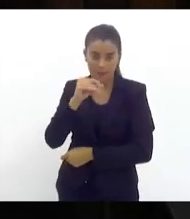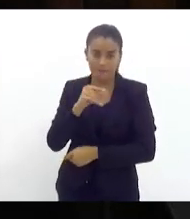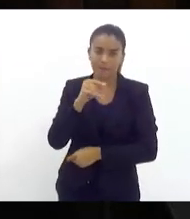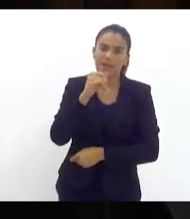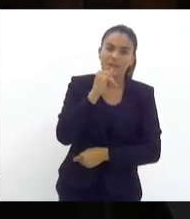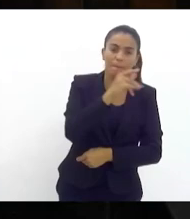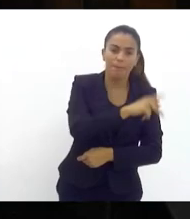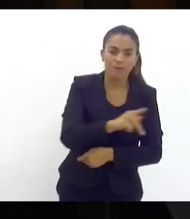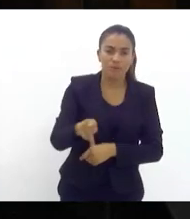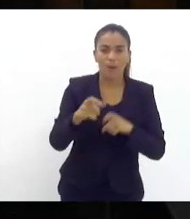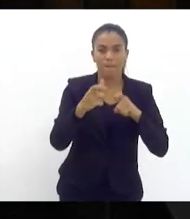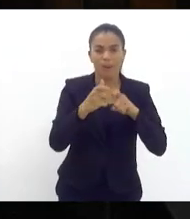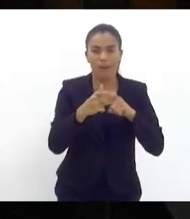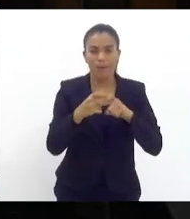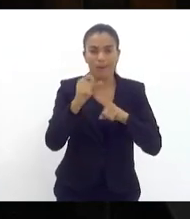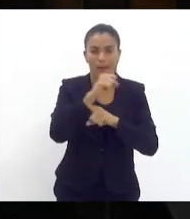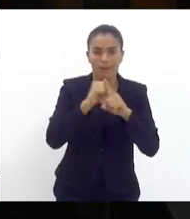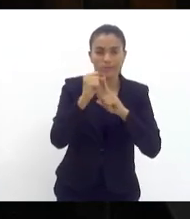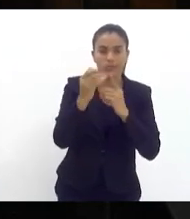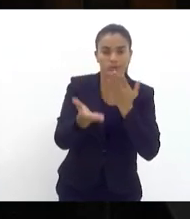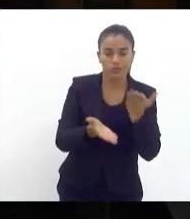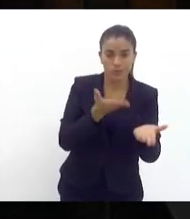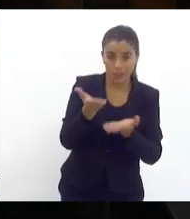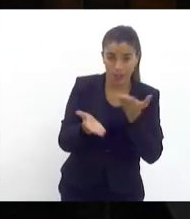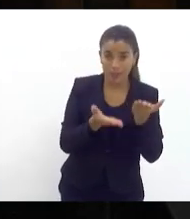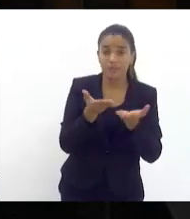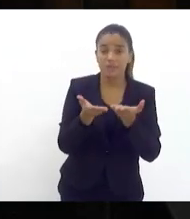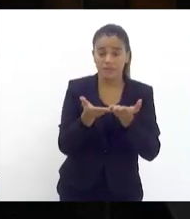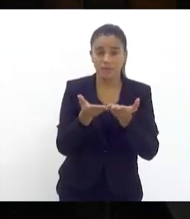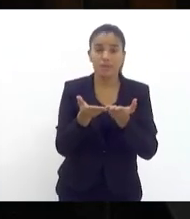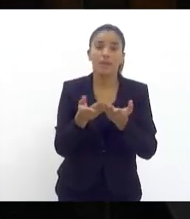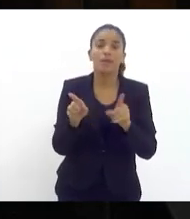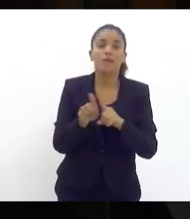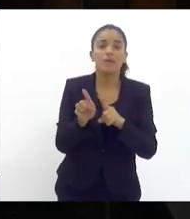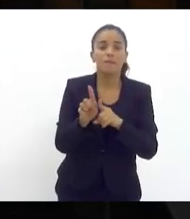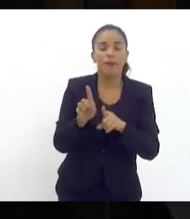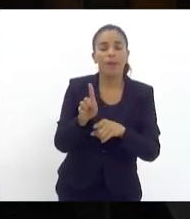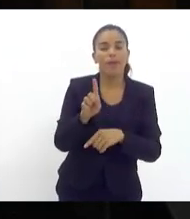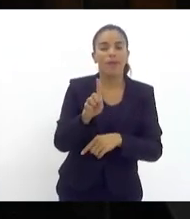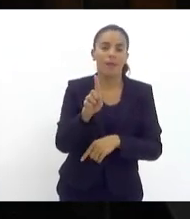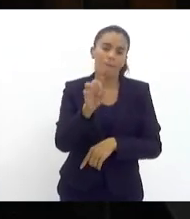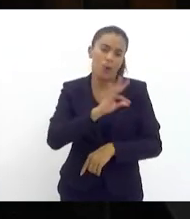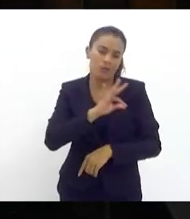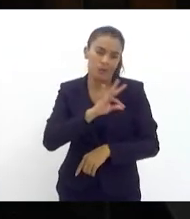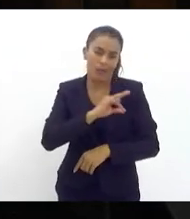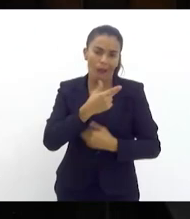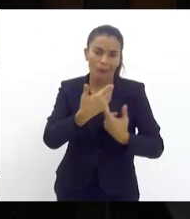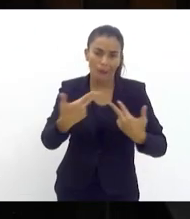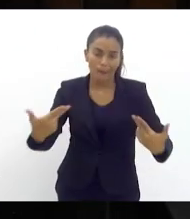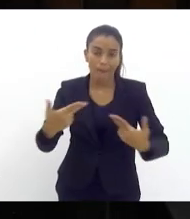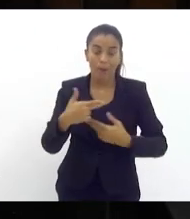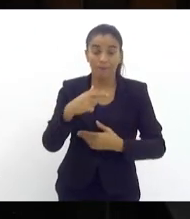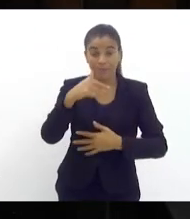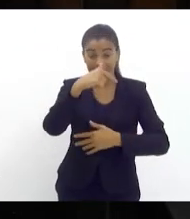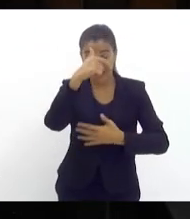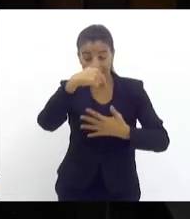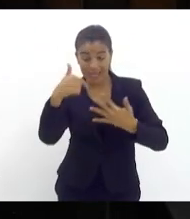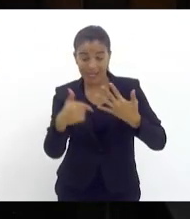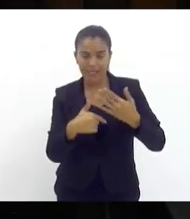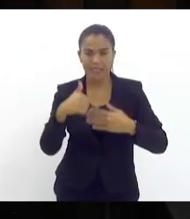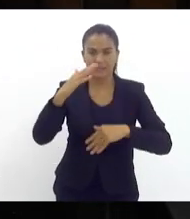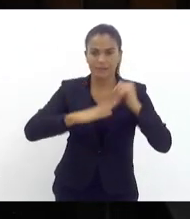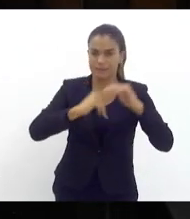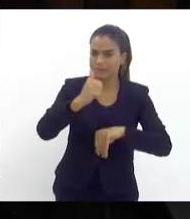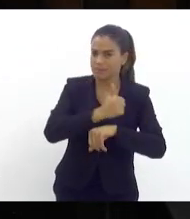professores médicos assistentes assistentes sociais e a gente de segurança esses profissionais são peças